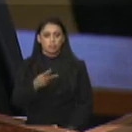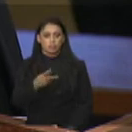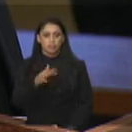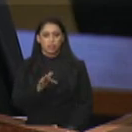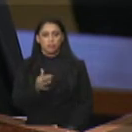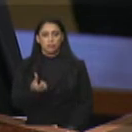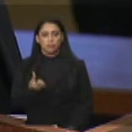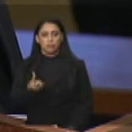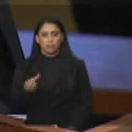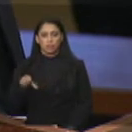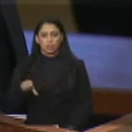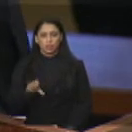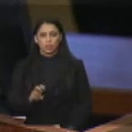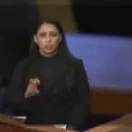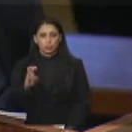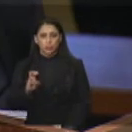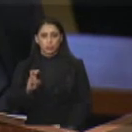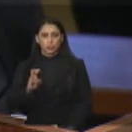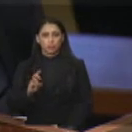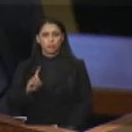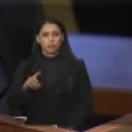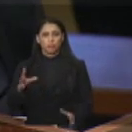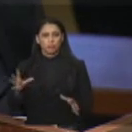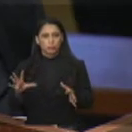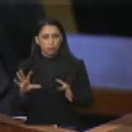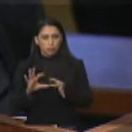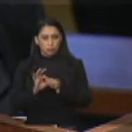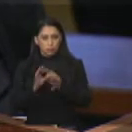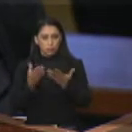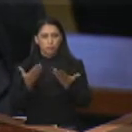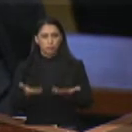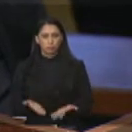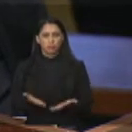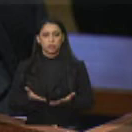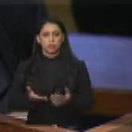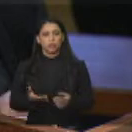695. Em seguida, adentro a controvérsia constitucional